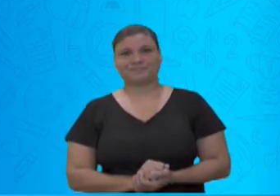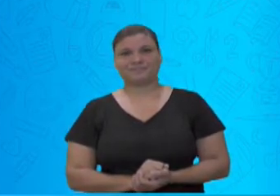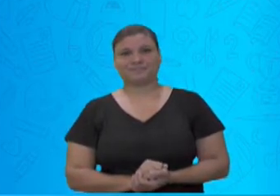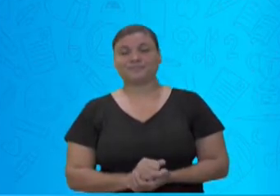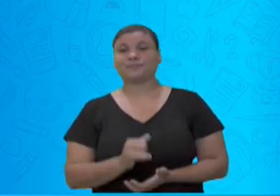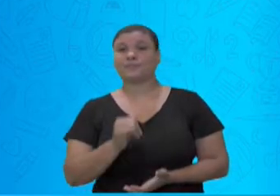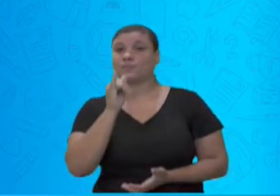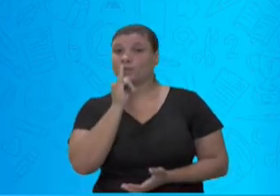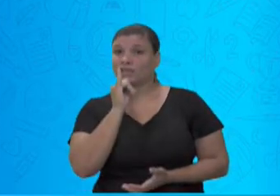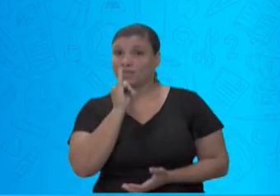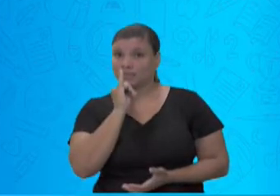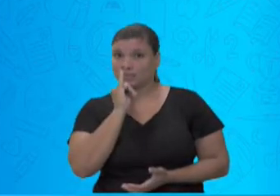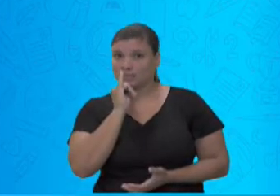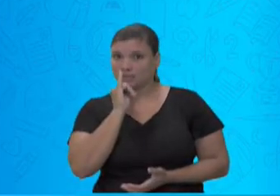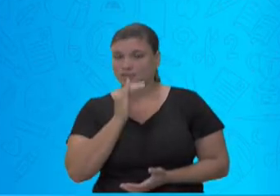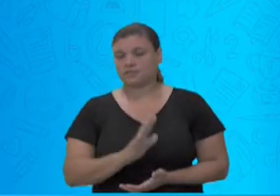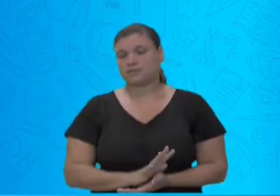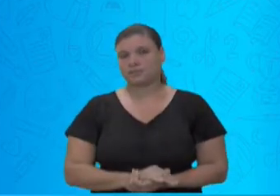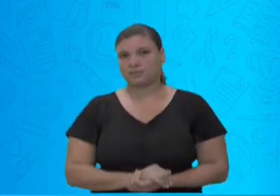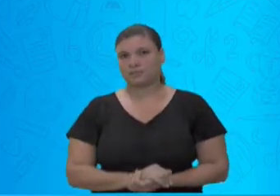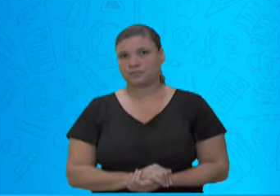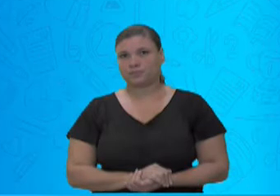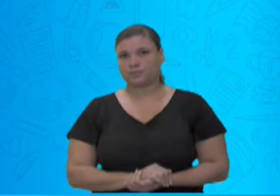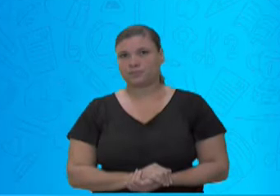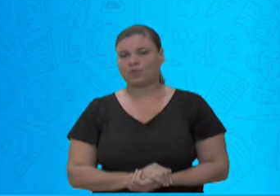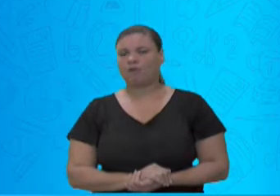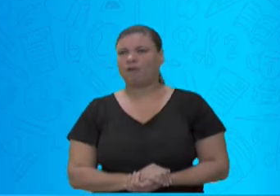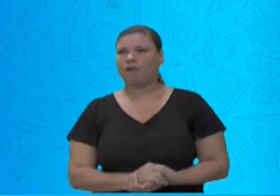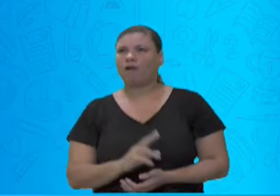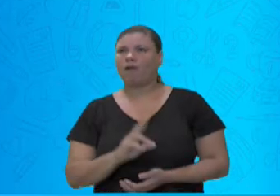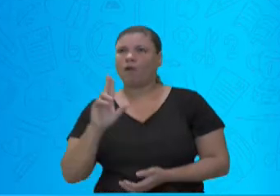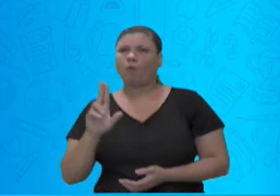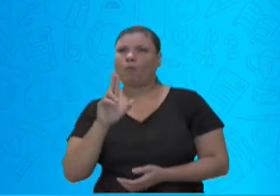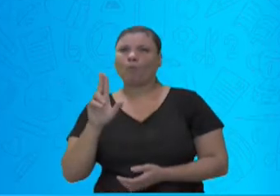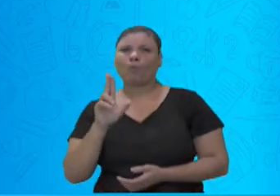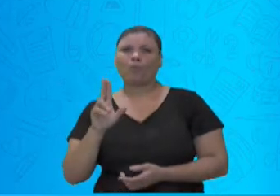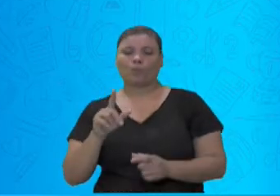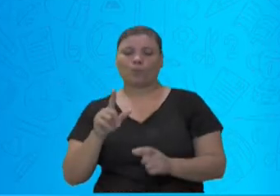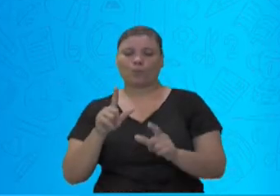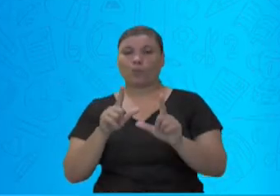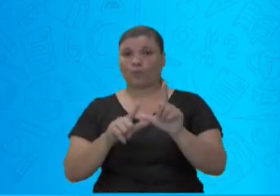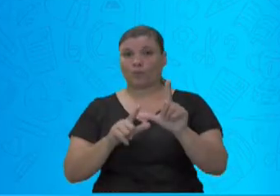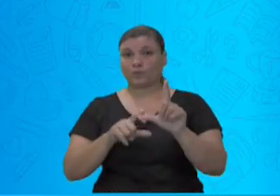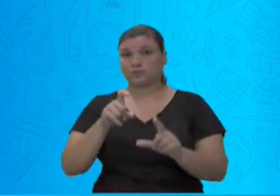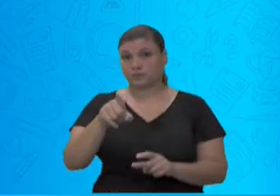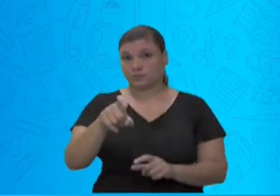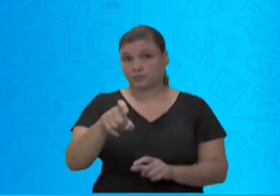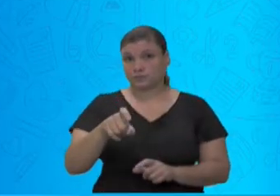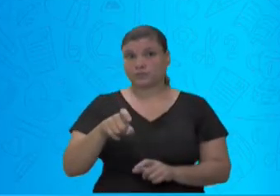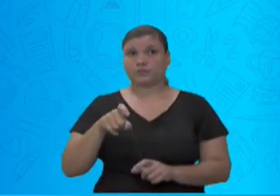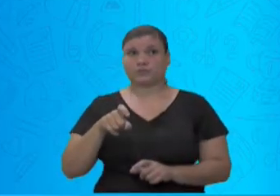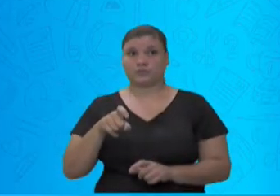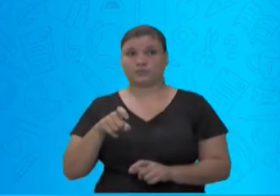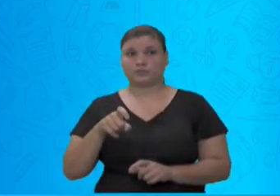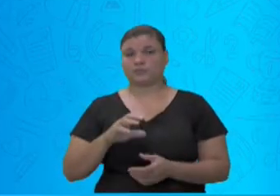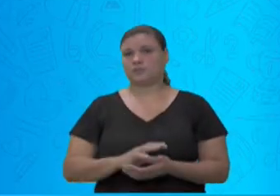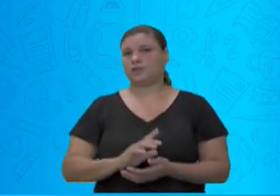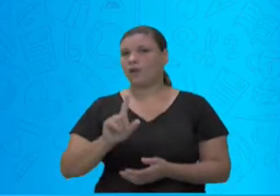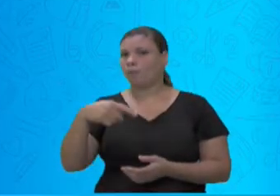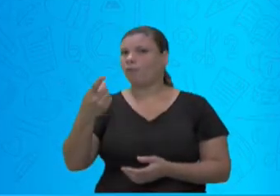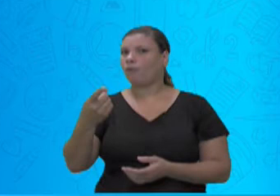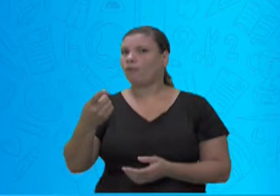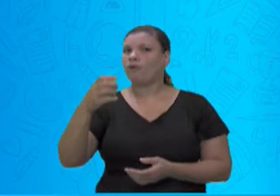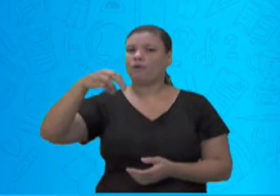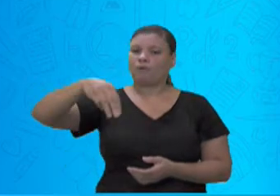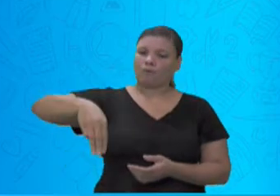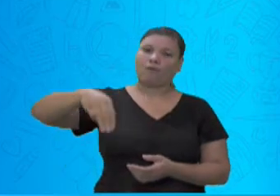Por exemplo, quando queremos usar a letra X após a sílaba ME. Também é uma dica.